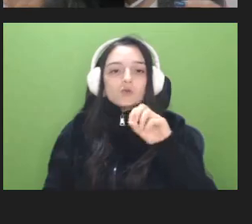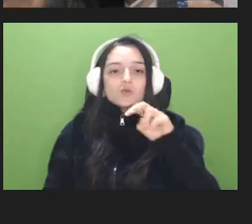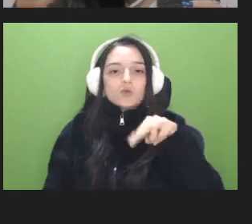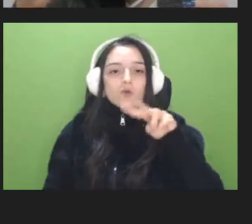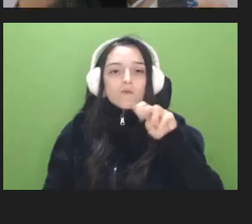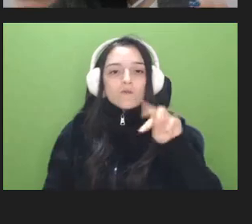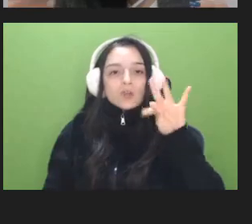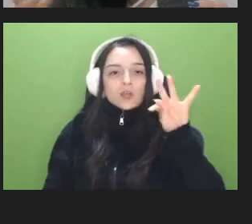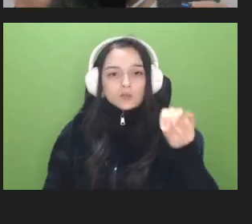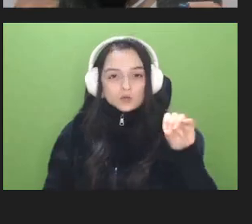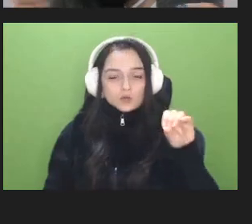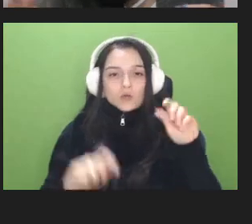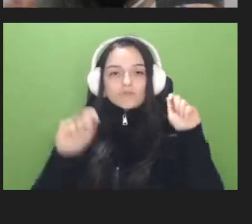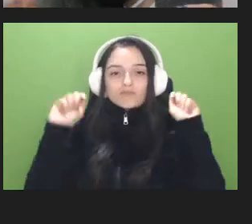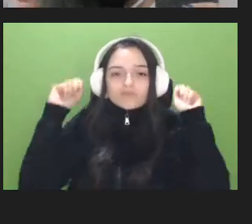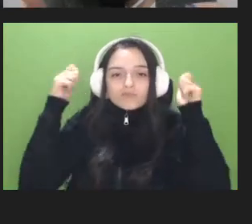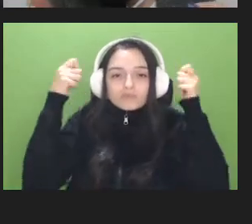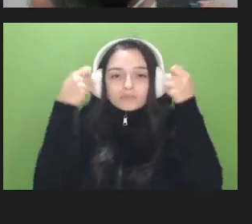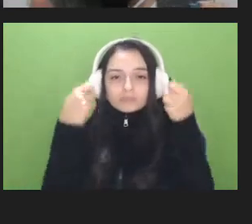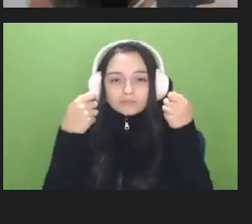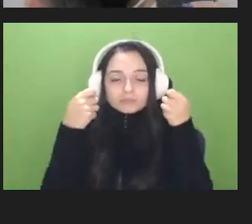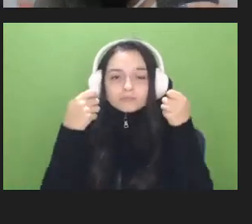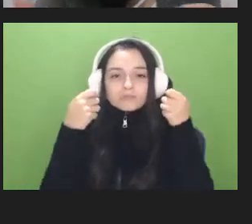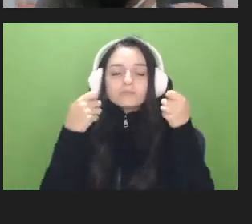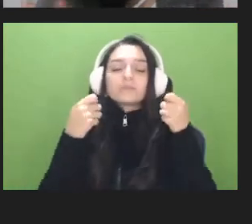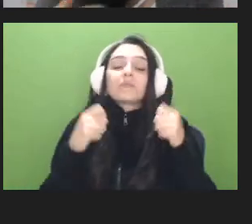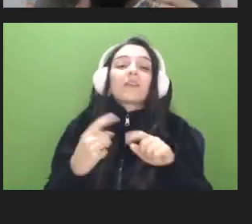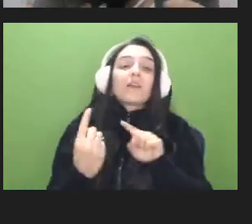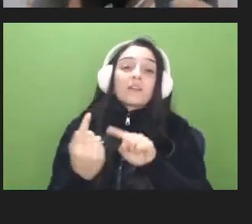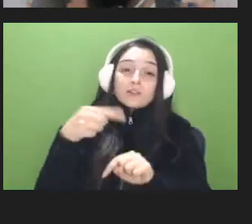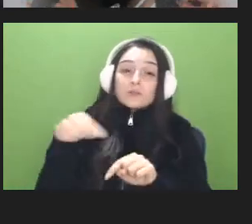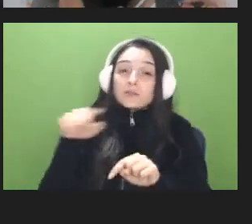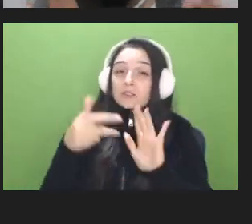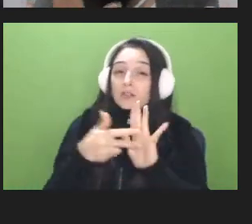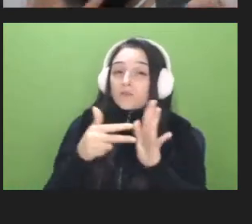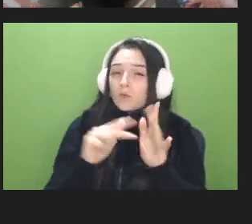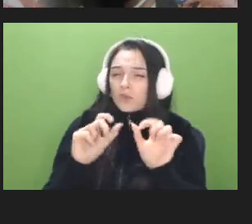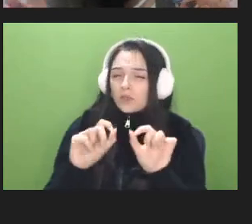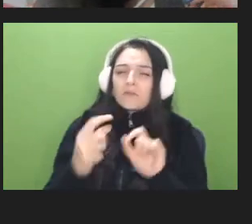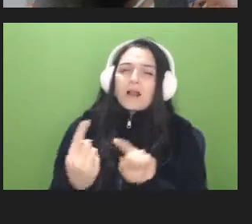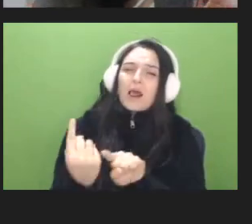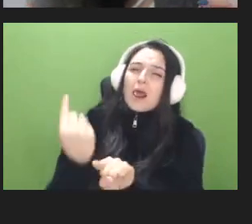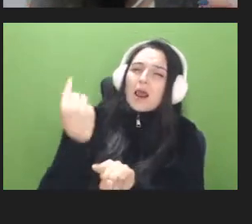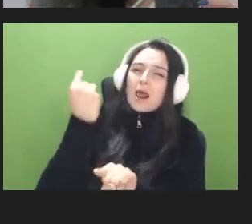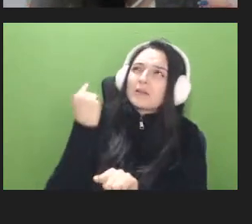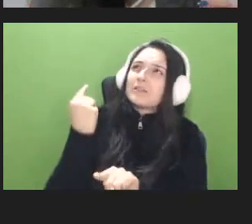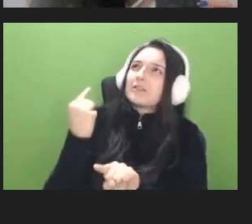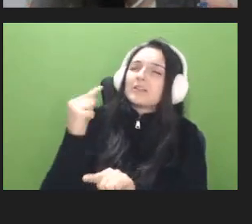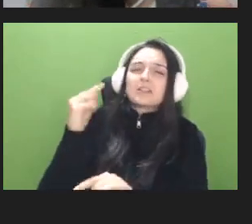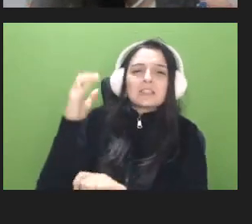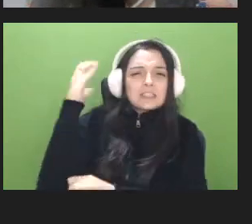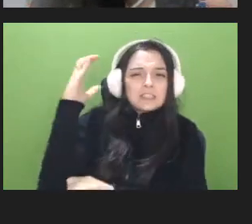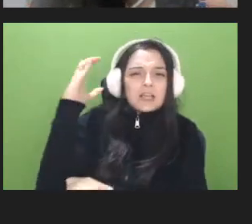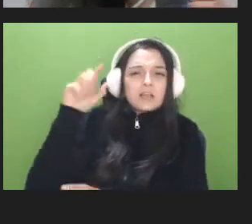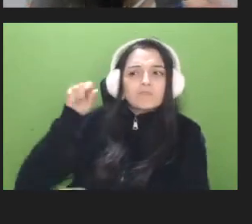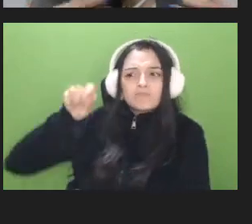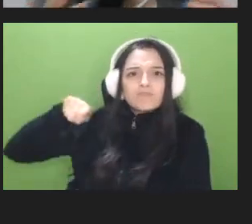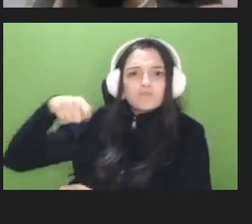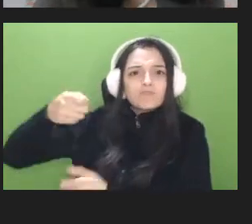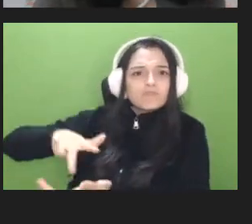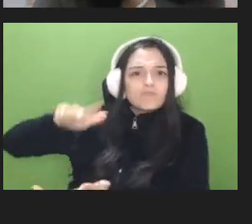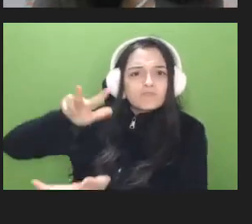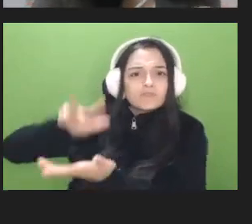atrás, quando a ciência foi consolidada, né, como uma prática, isso lá por volta do século XIX também, que começaram a